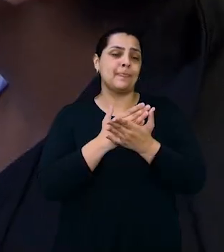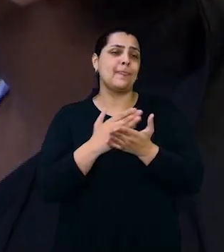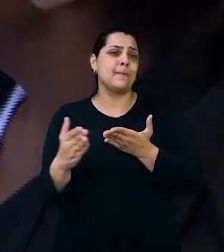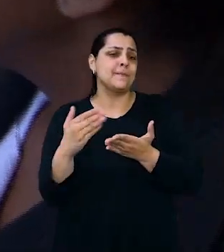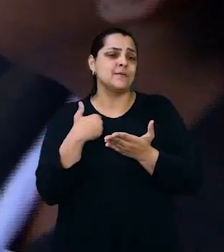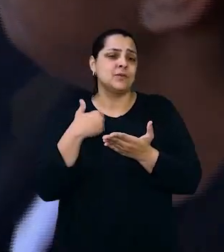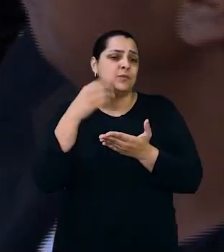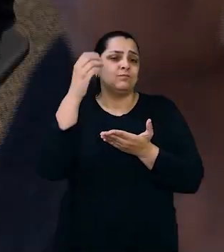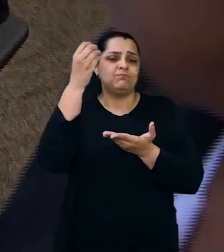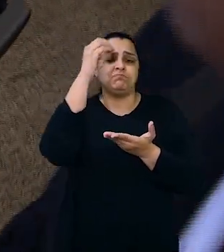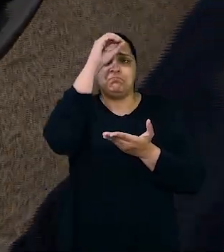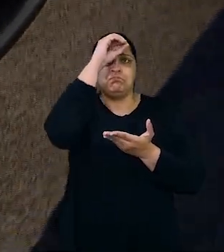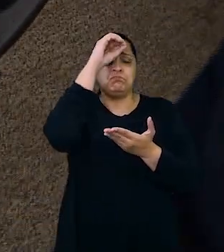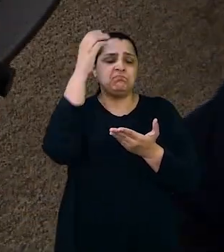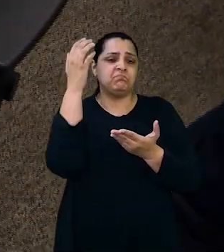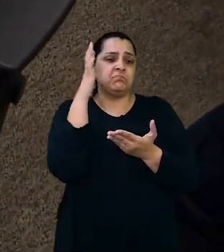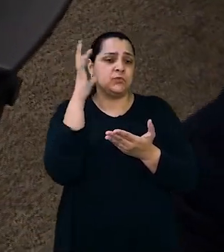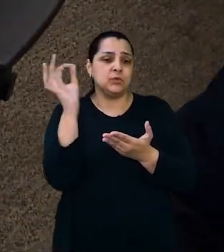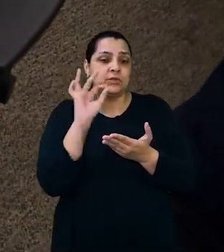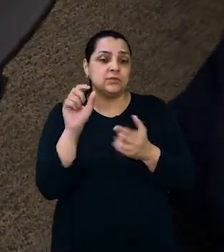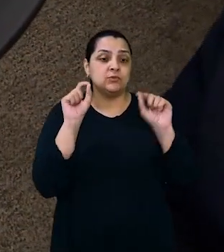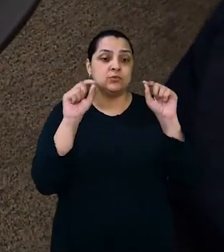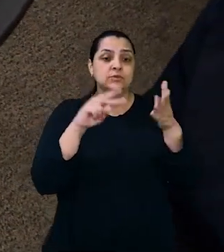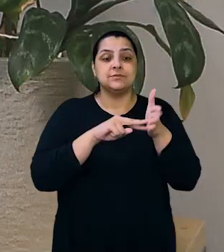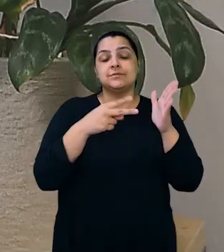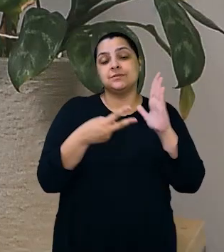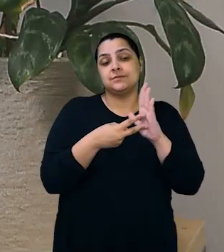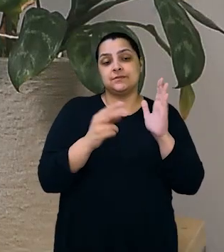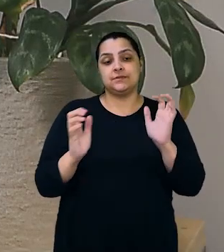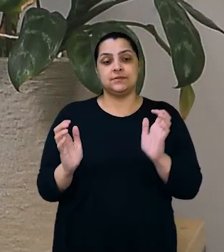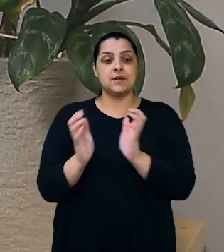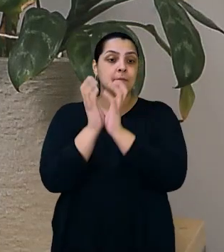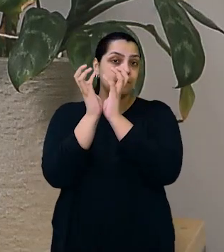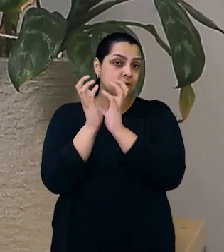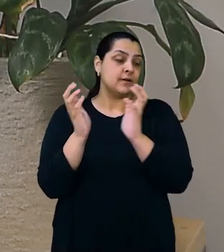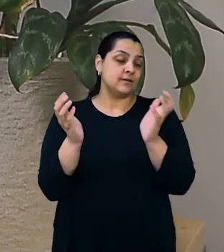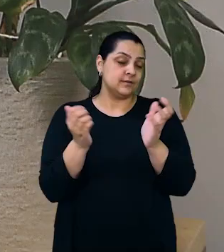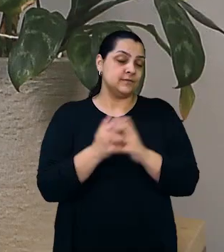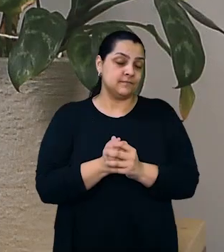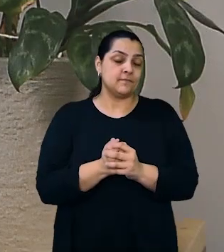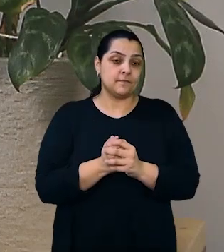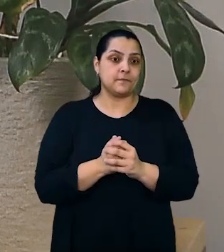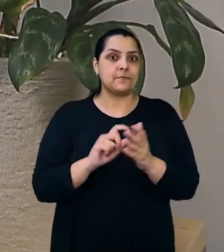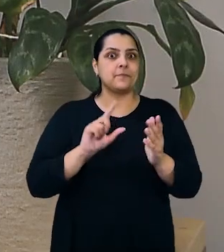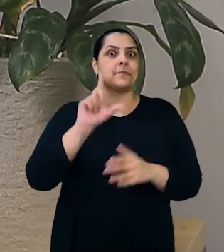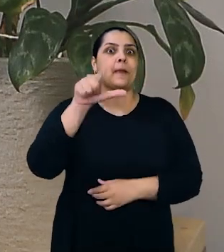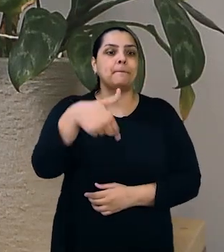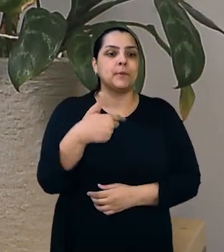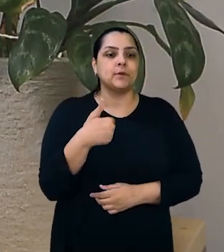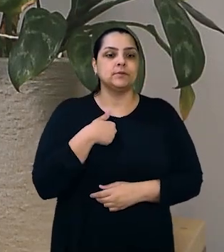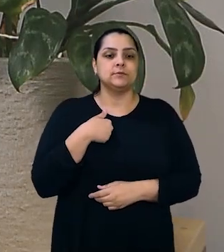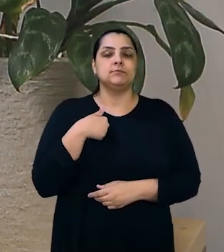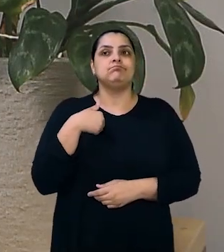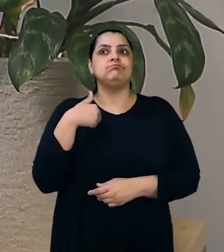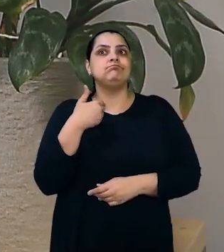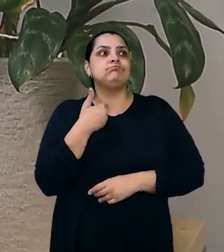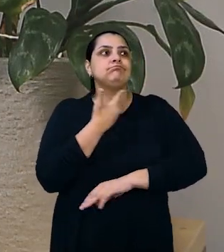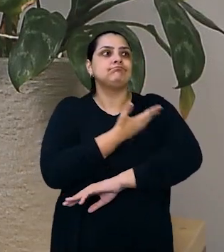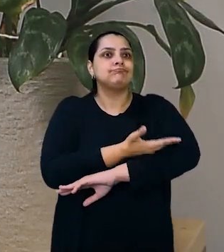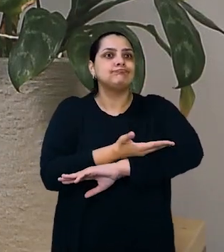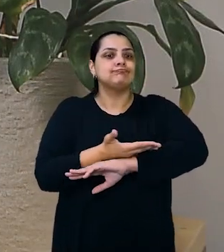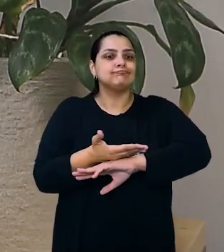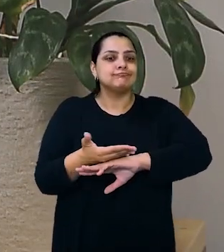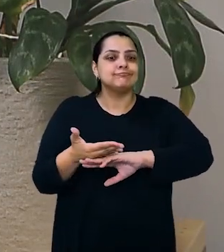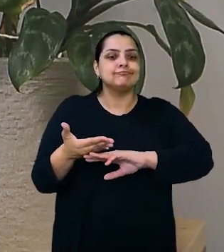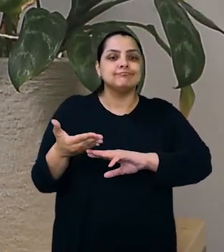não entendia muito o que significava a PAI, mas depois eu fui